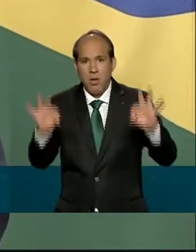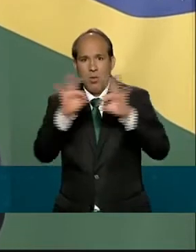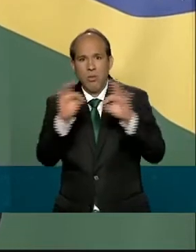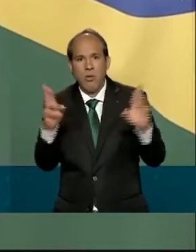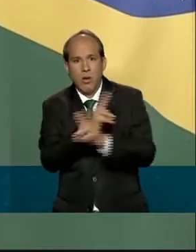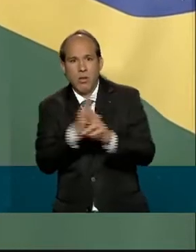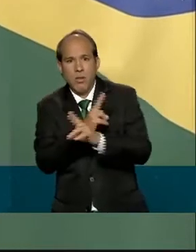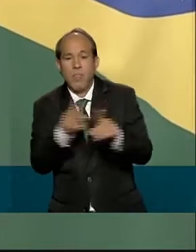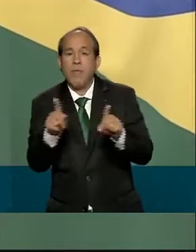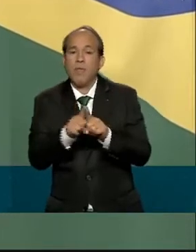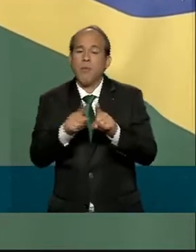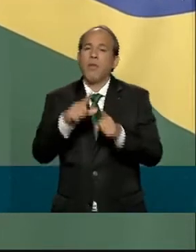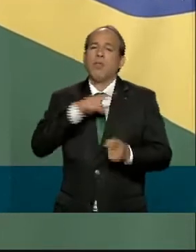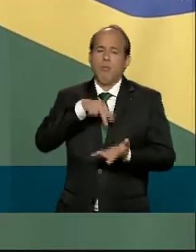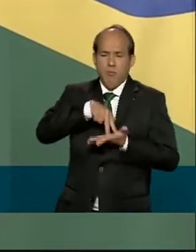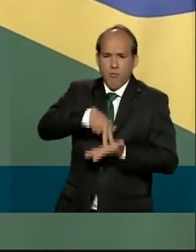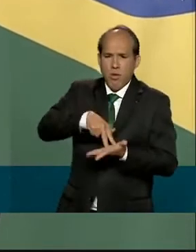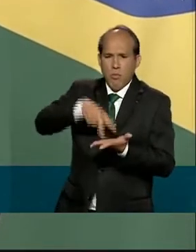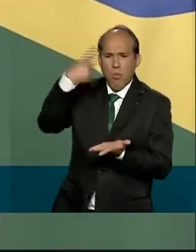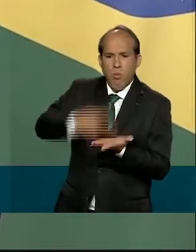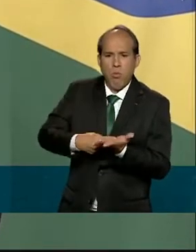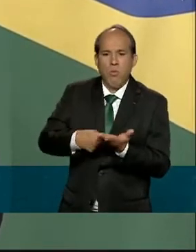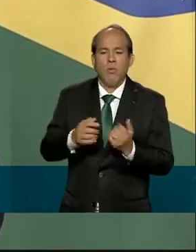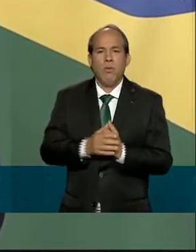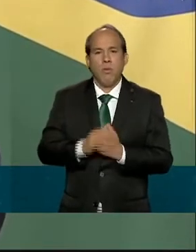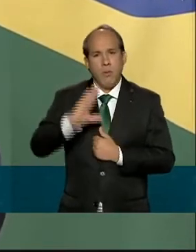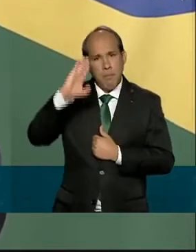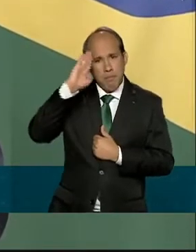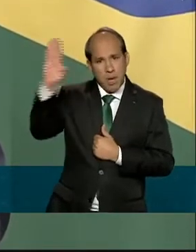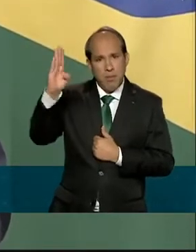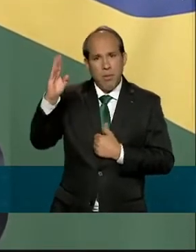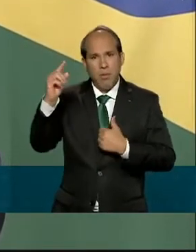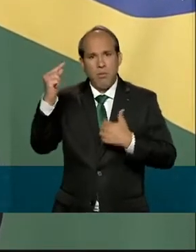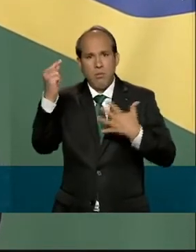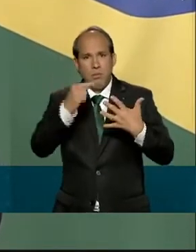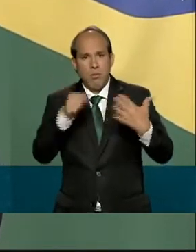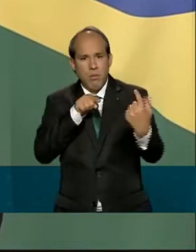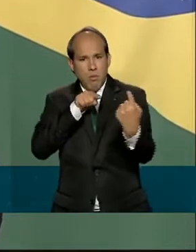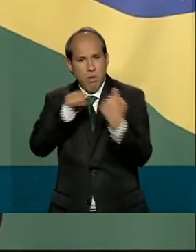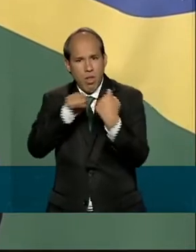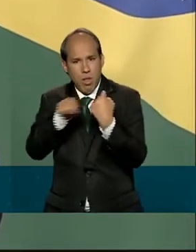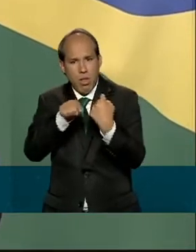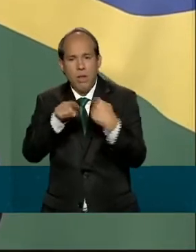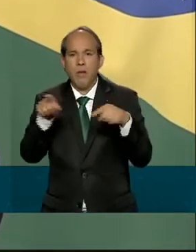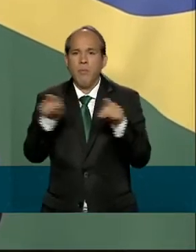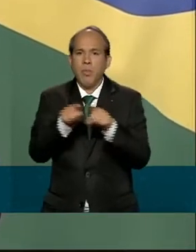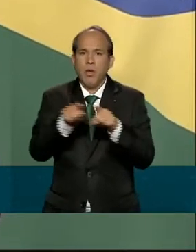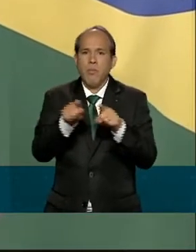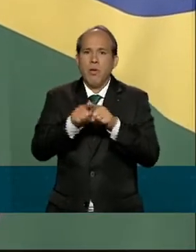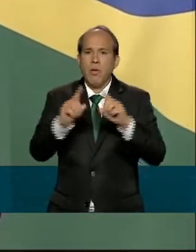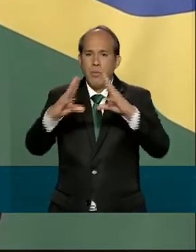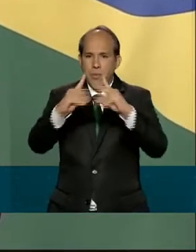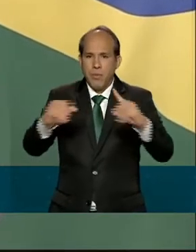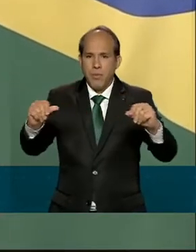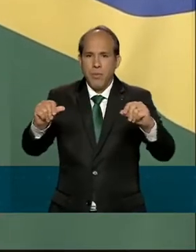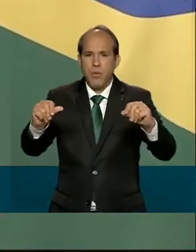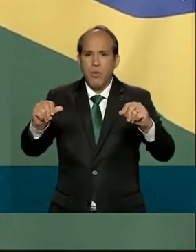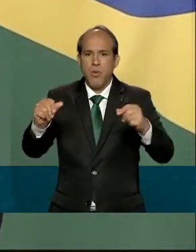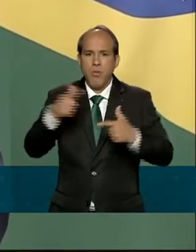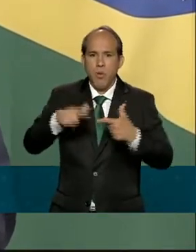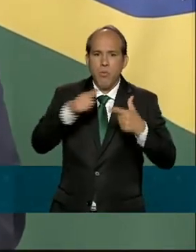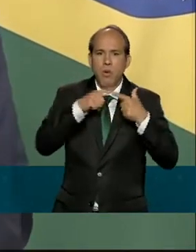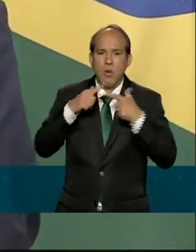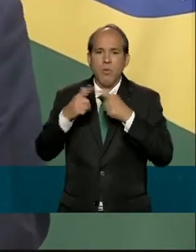Com isso, temos firme compromisso aos princípios de multilateralismo, resolução de conflitos por meios diplomáticos e